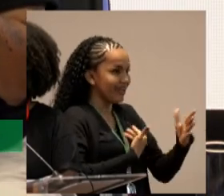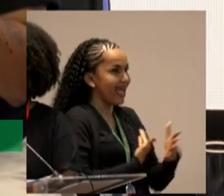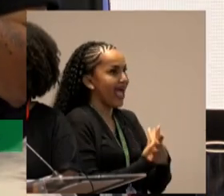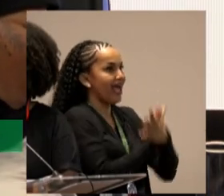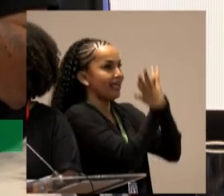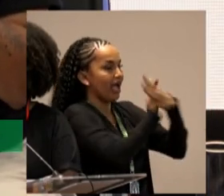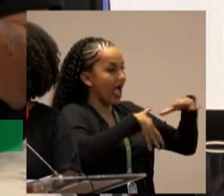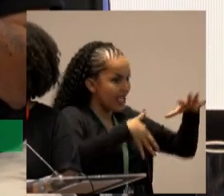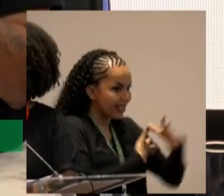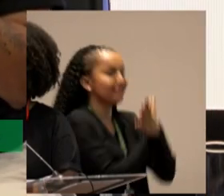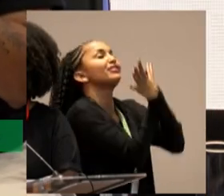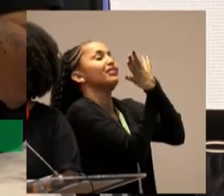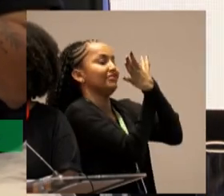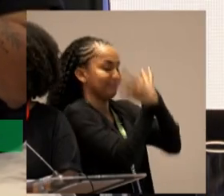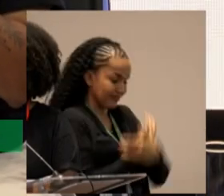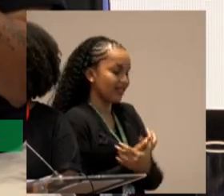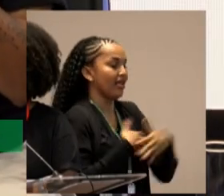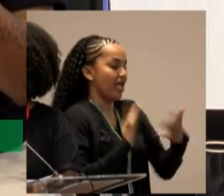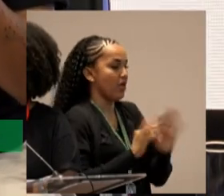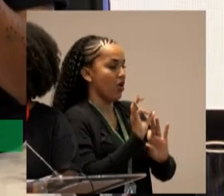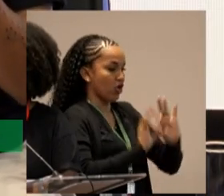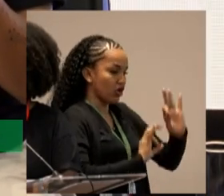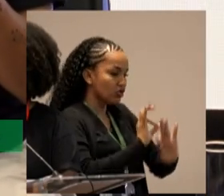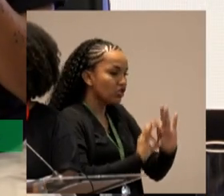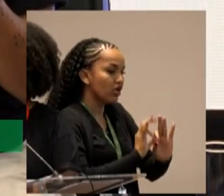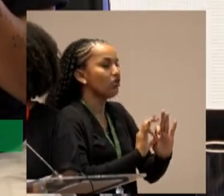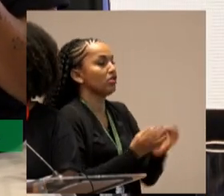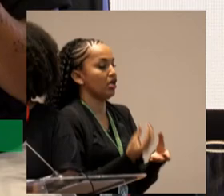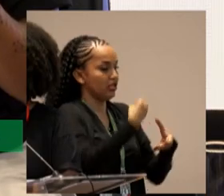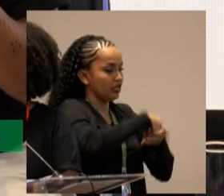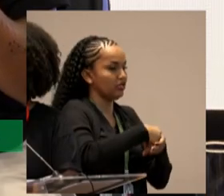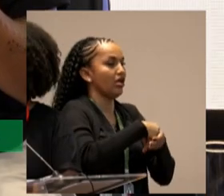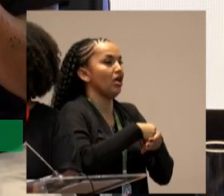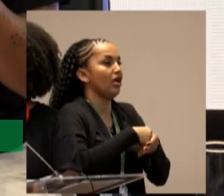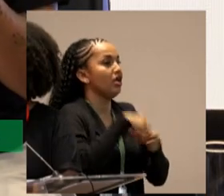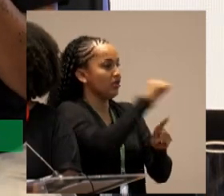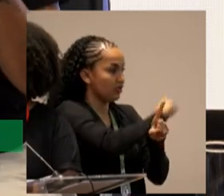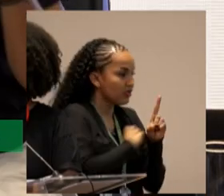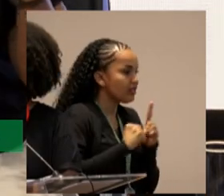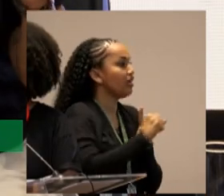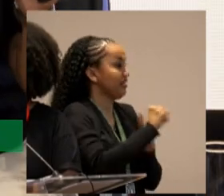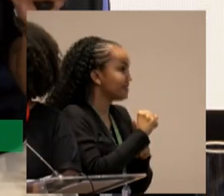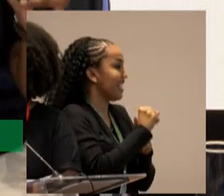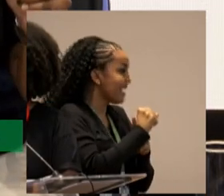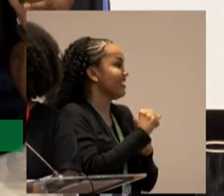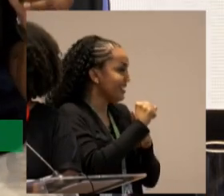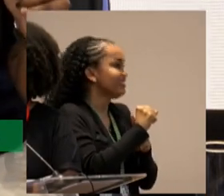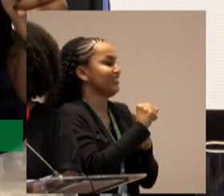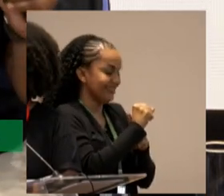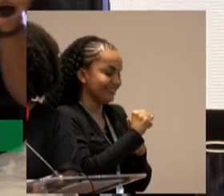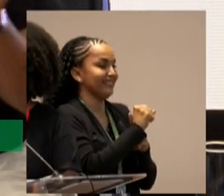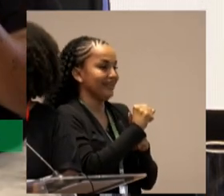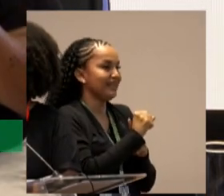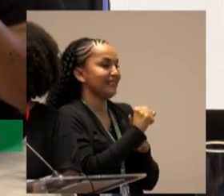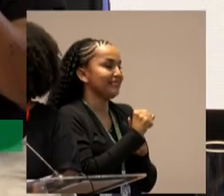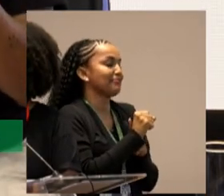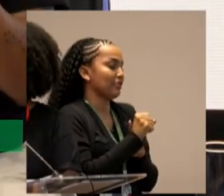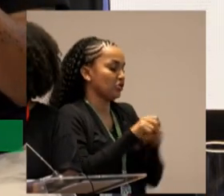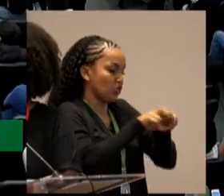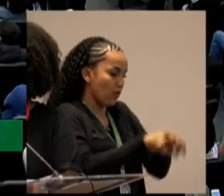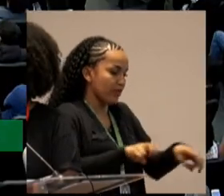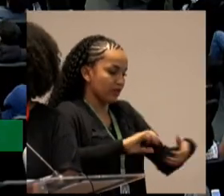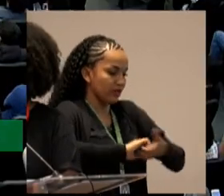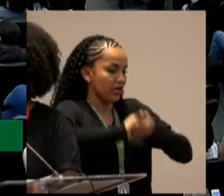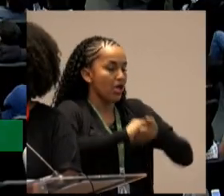Negros e Negras de Santa Catarina. É uma organização que faz parte da sociedade civil. Em nome do Márcio de Souza, eu cumprimento toda a mesa.